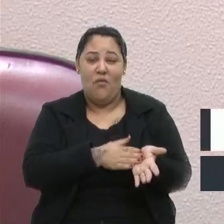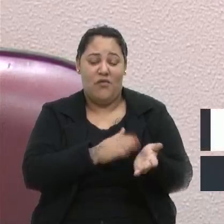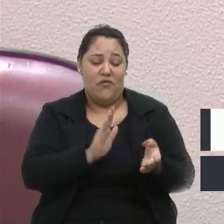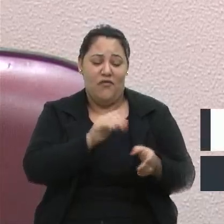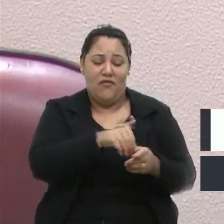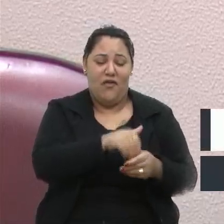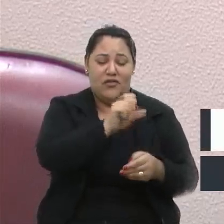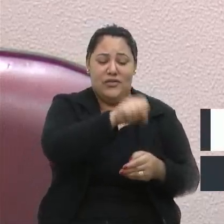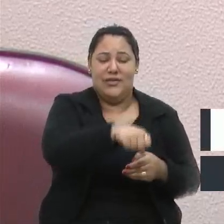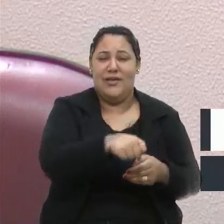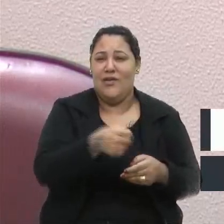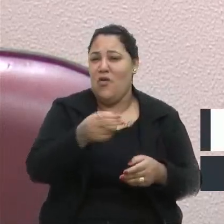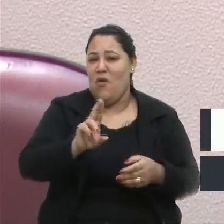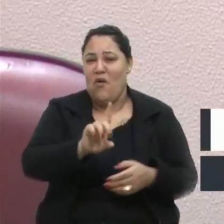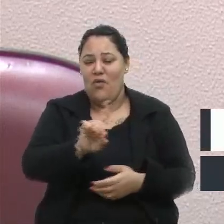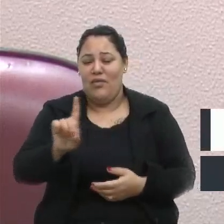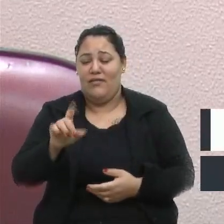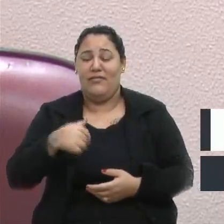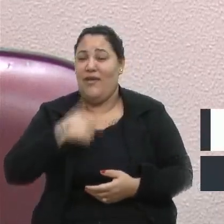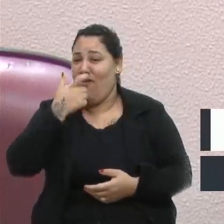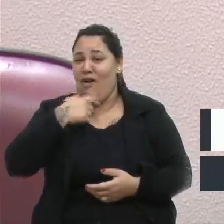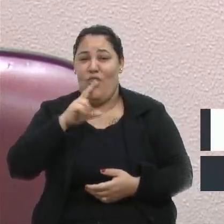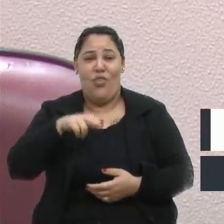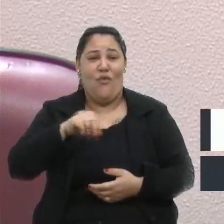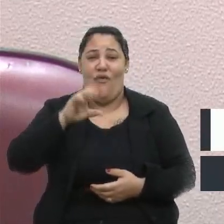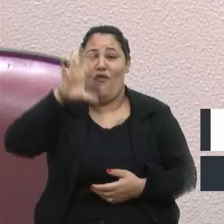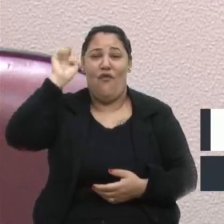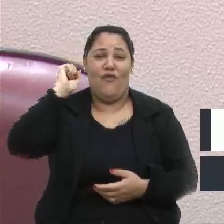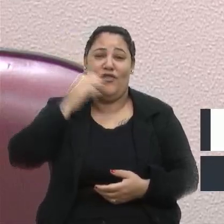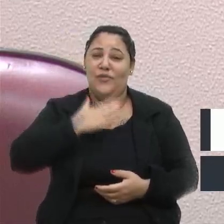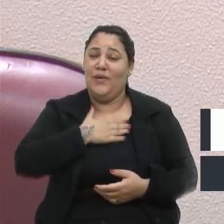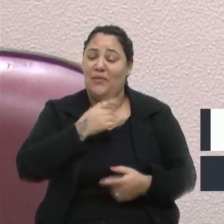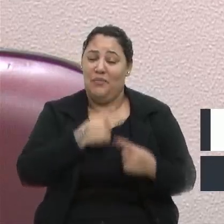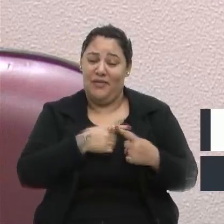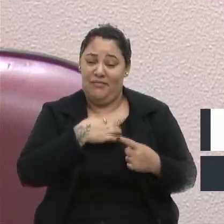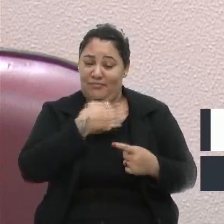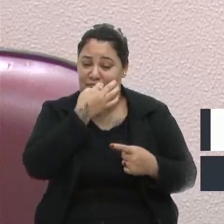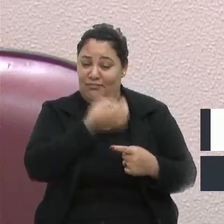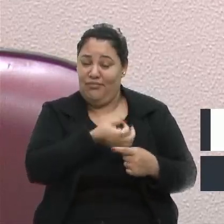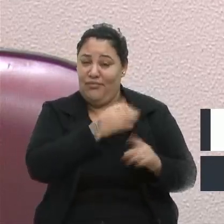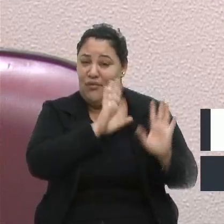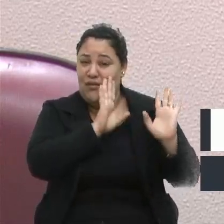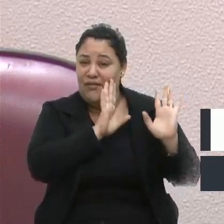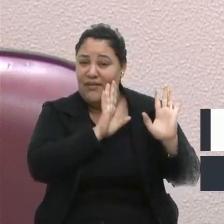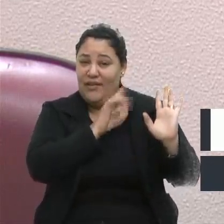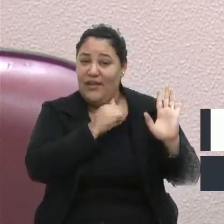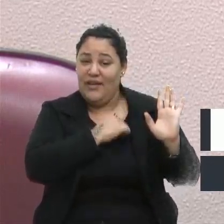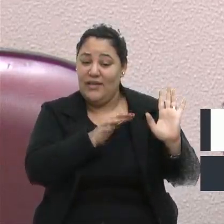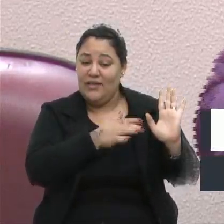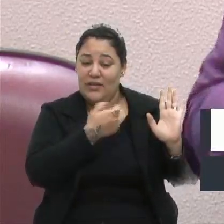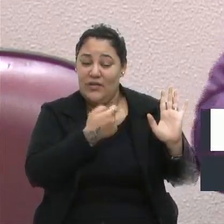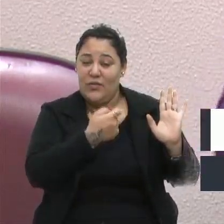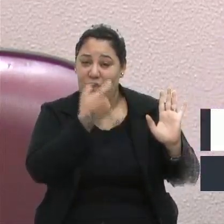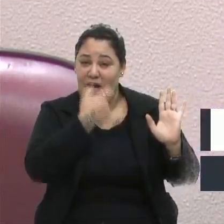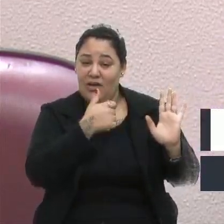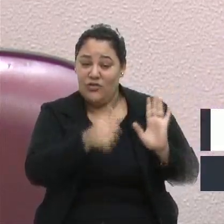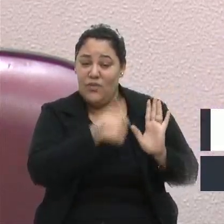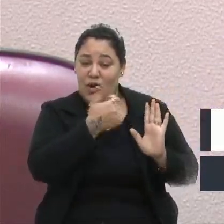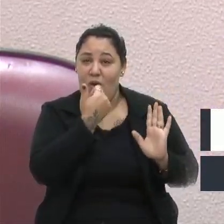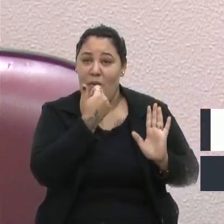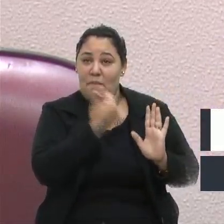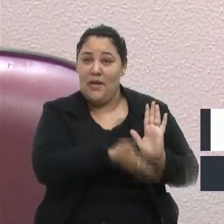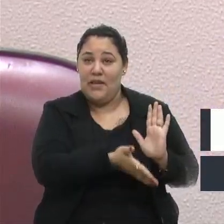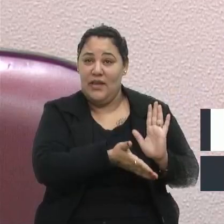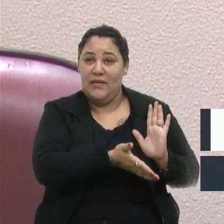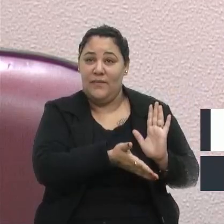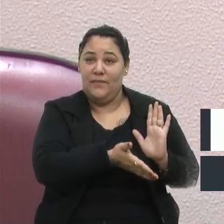nunca vão ouvir isso de mim, porque fica até ridículo. E às vezes até prefiro perder. Aí a gente sabe quem está se posicionando por um lado